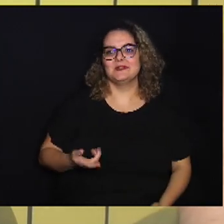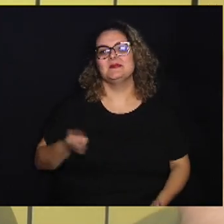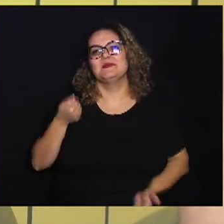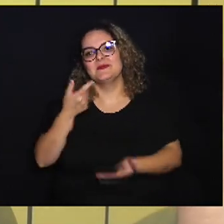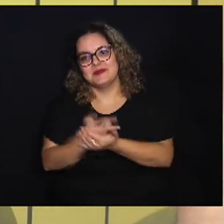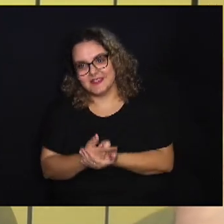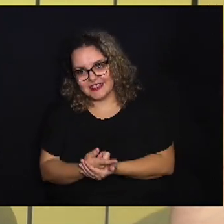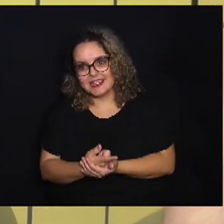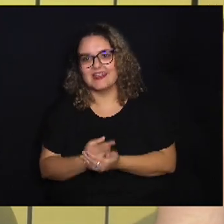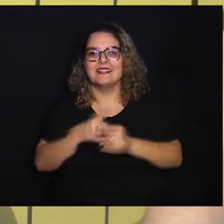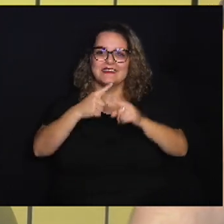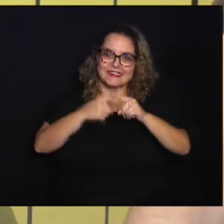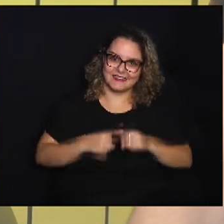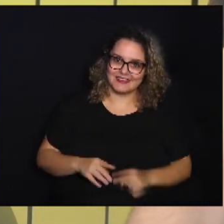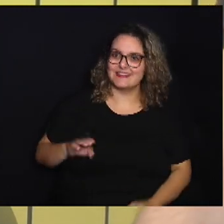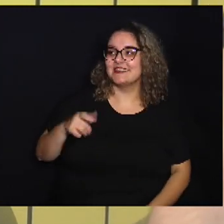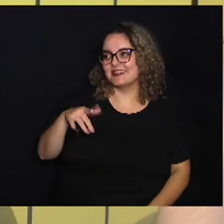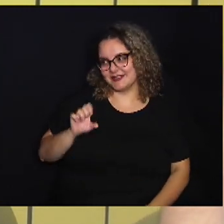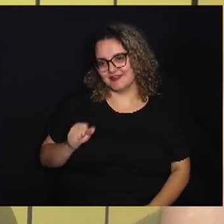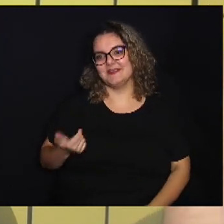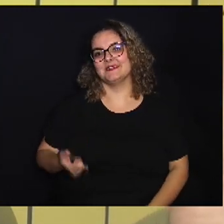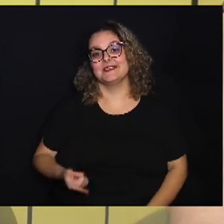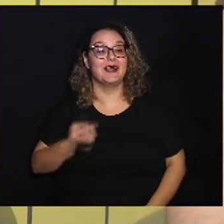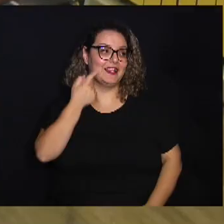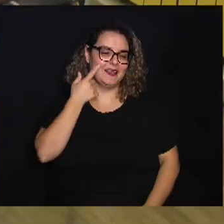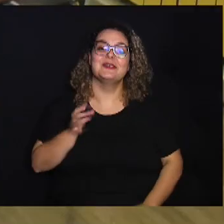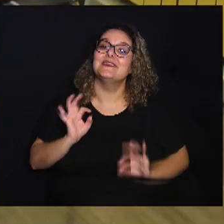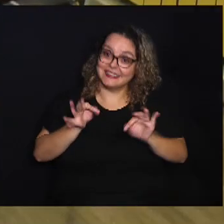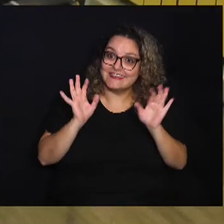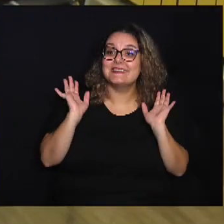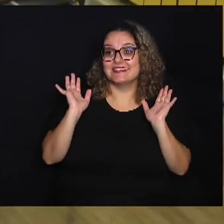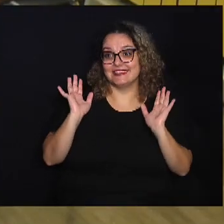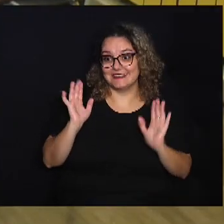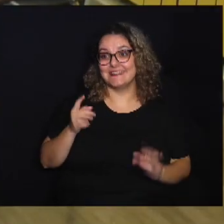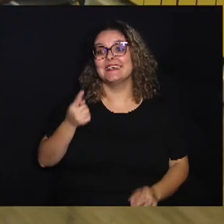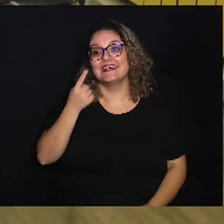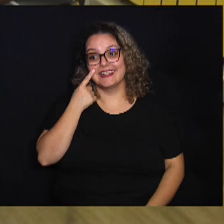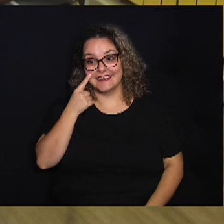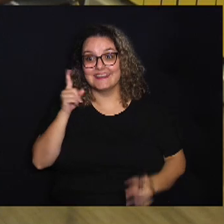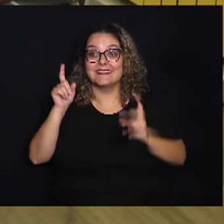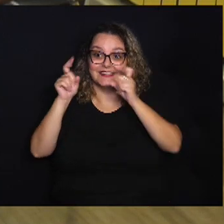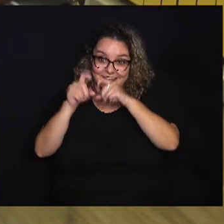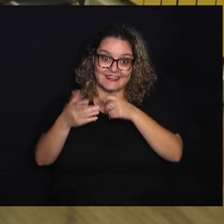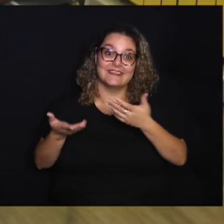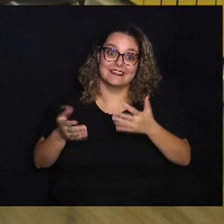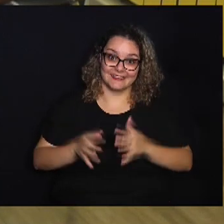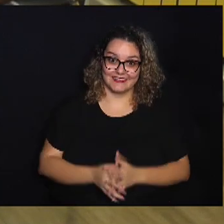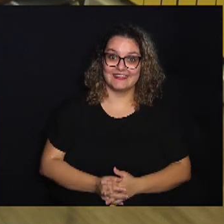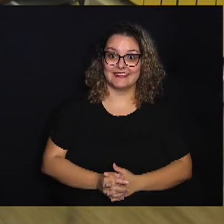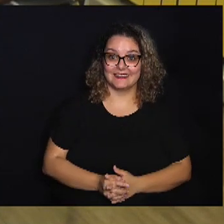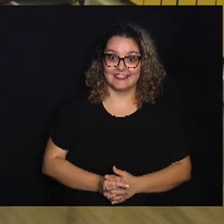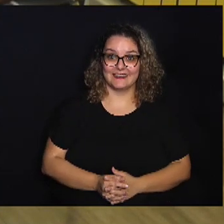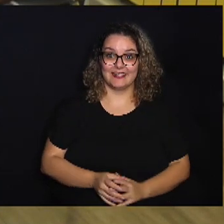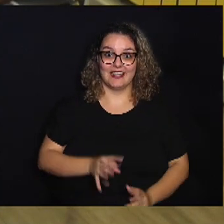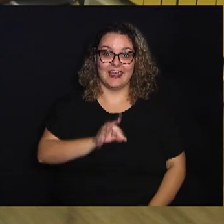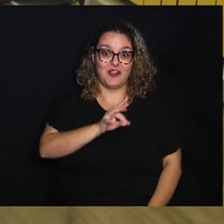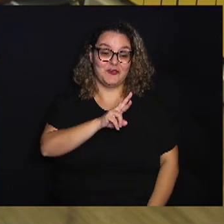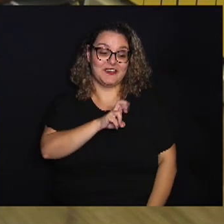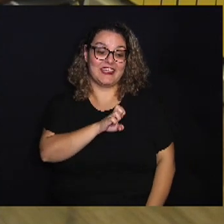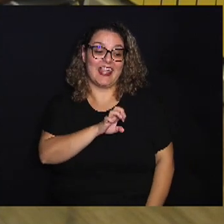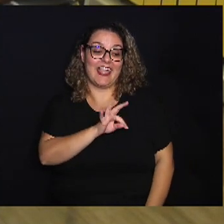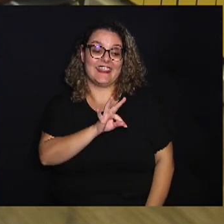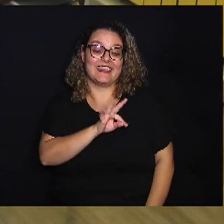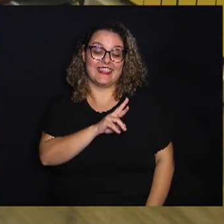bolsa de estudo. Mas deu certo. É. Você vê as dificuldades, então, né? Era tipo um tetrátron, né? É.